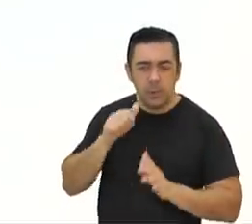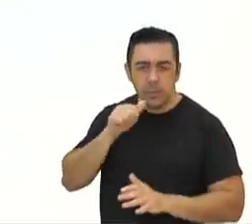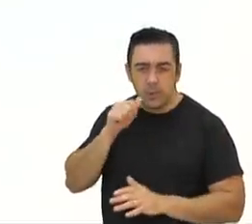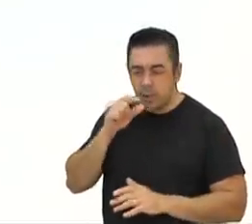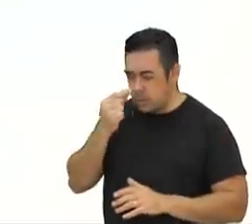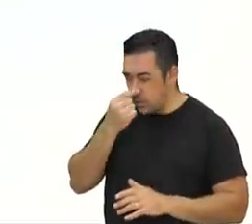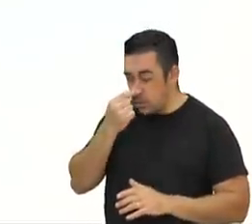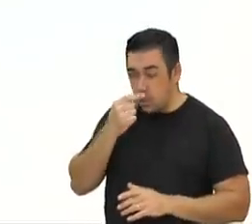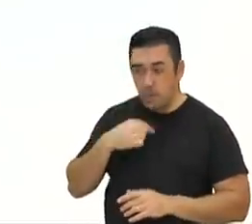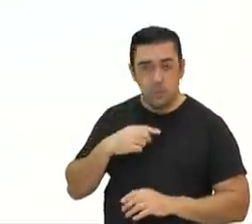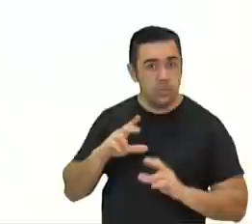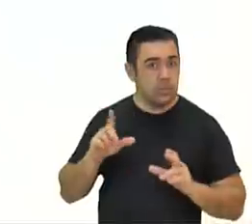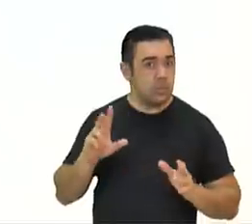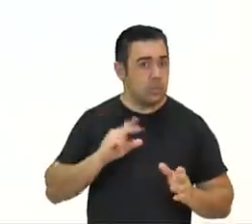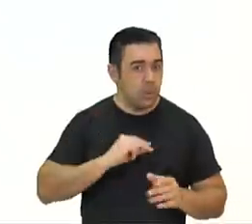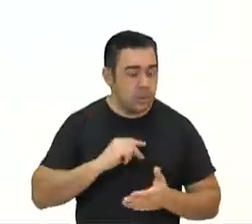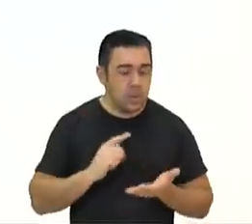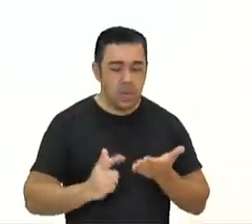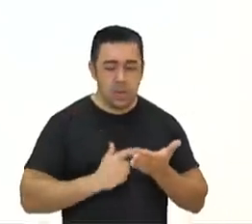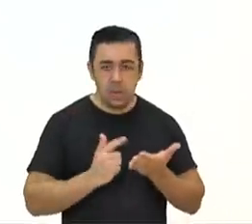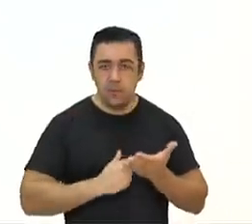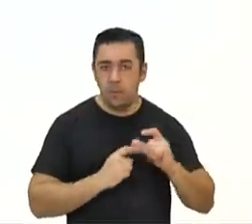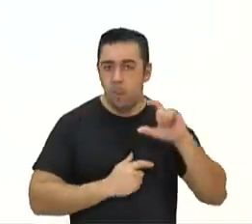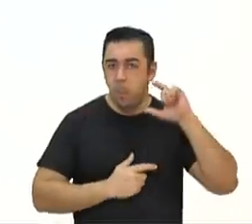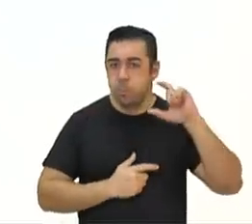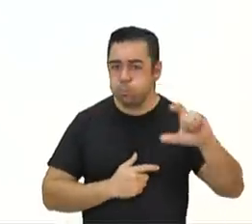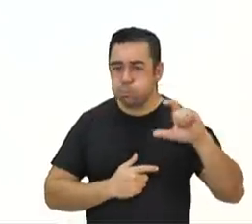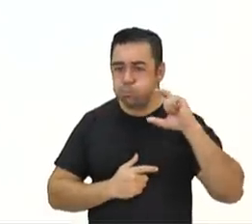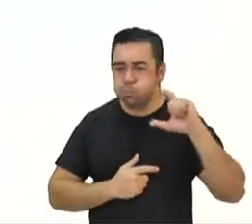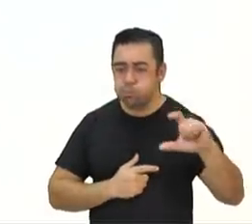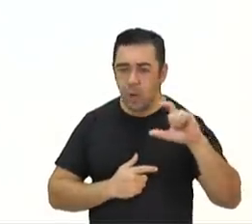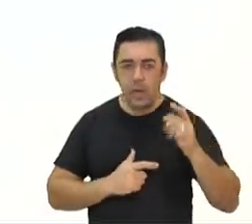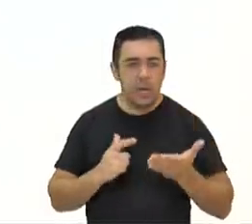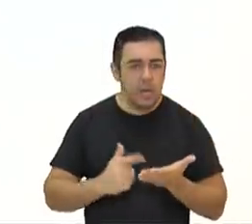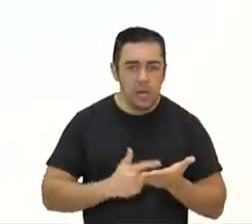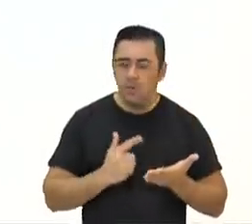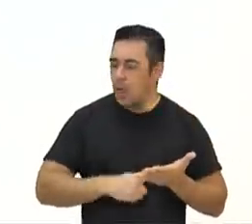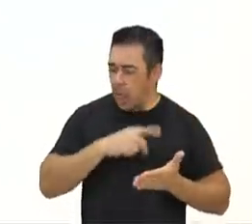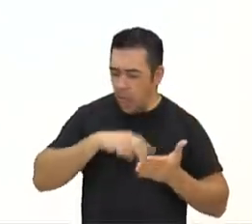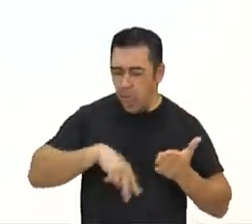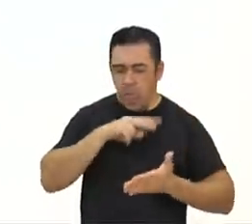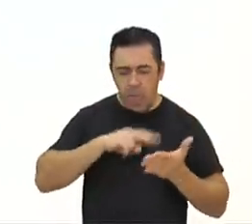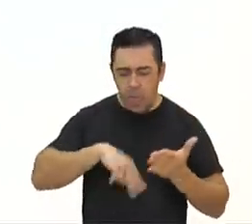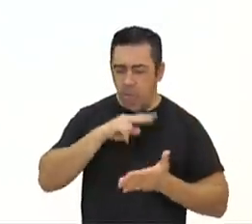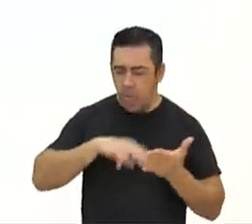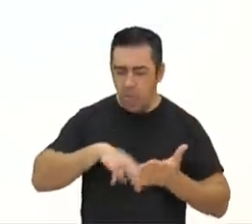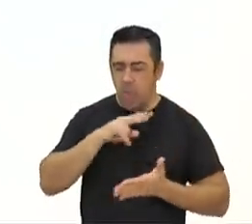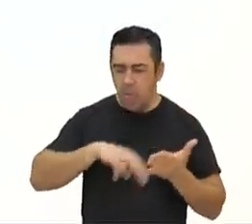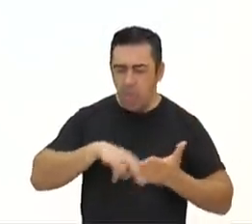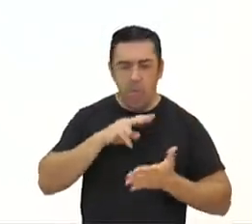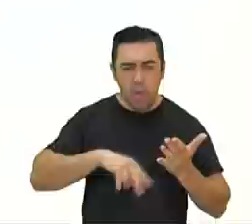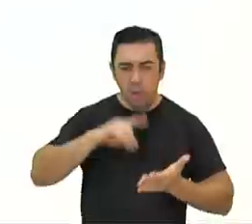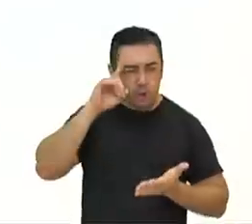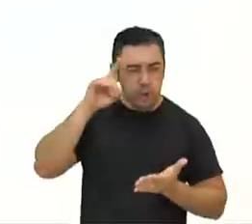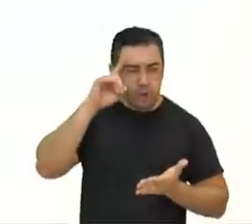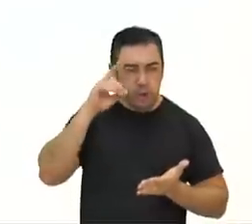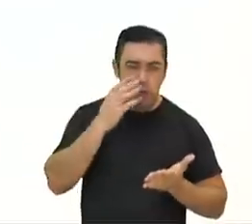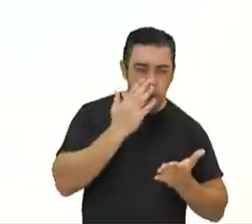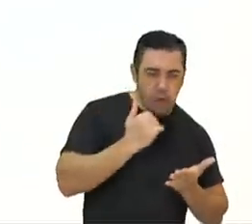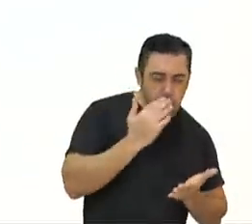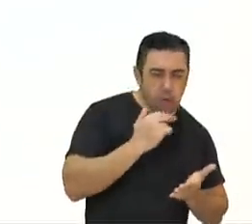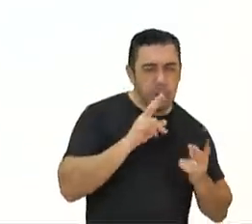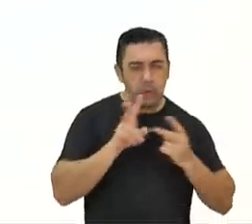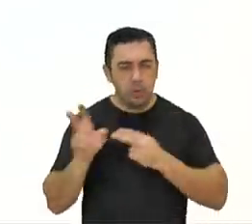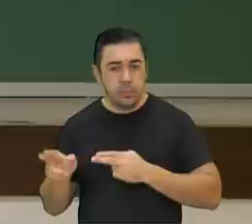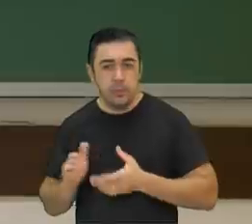livro grosso, meu Deus! Era um livro para se ficar vivendo com ele, comendo-o, dormindo-o. De que